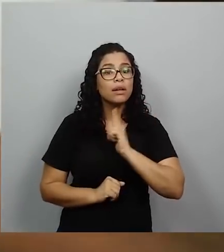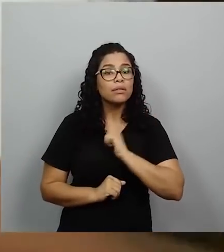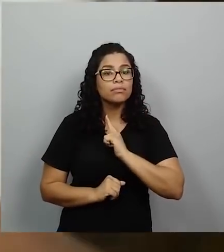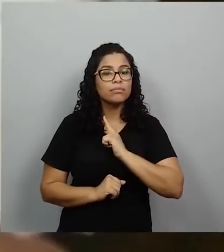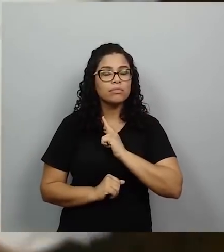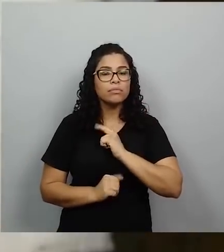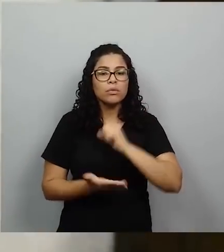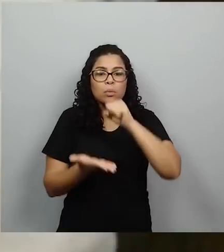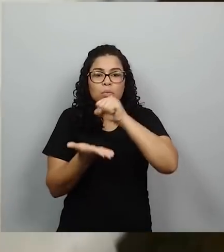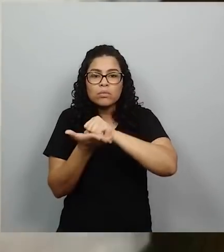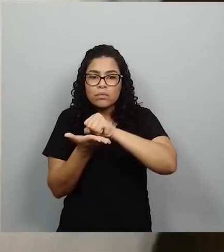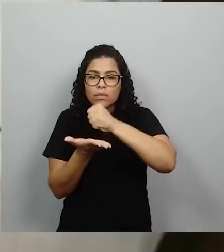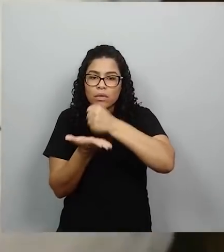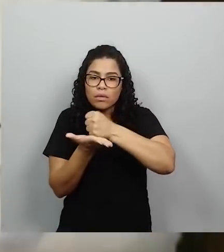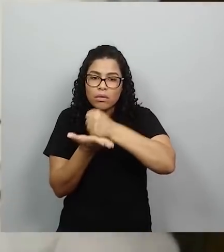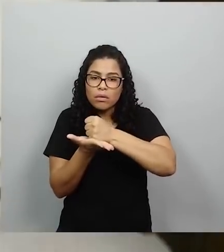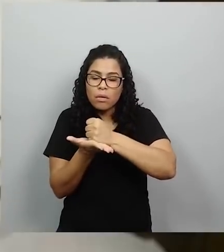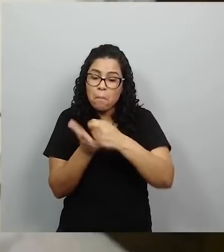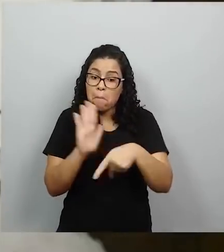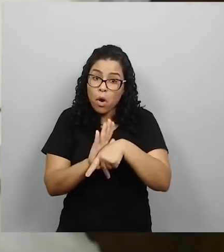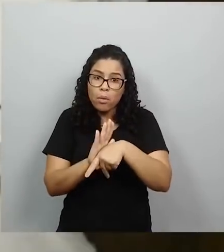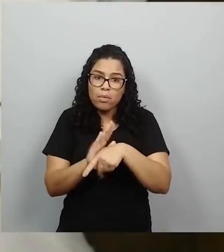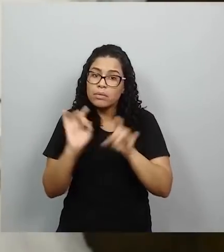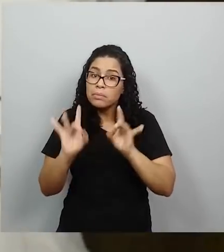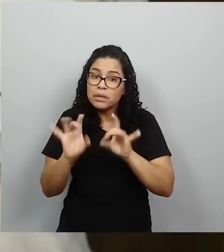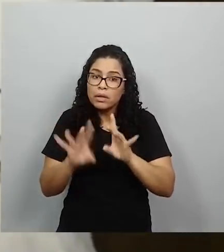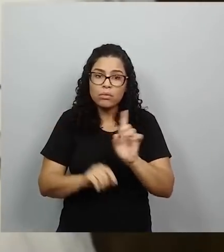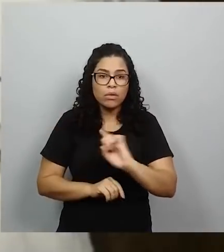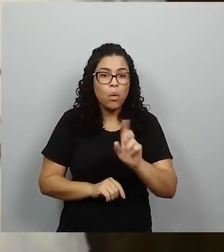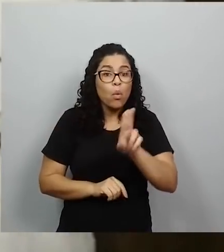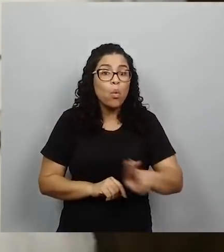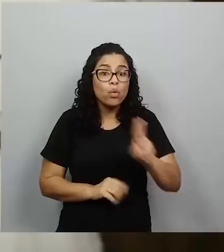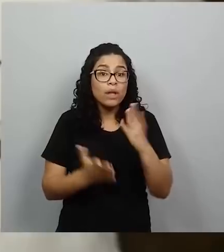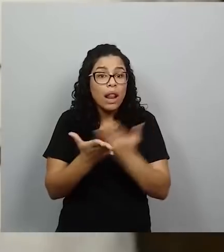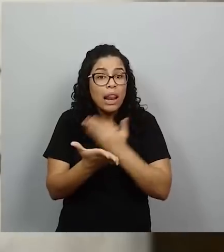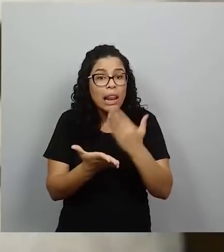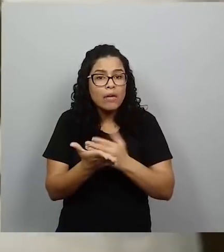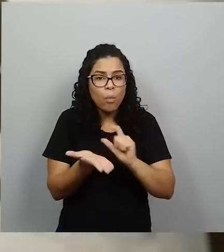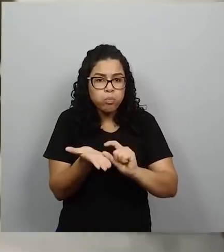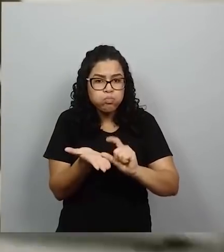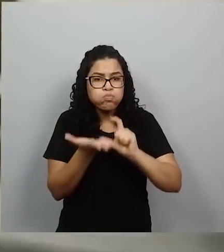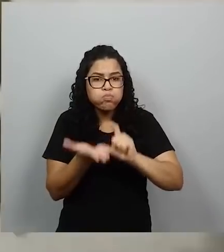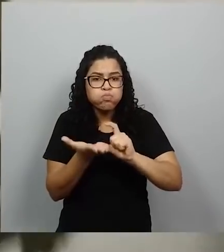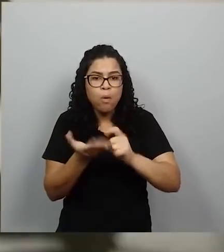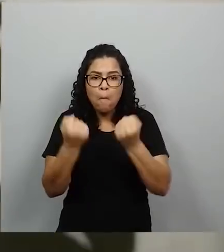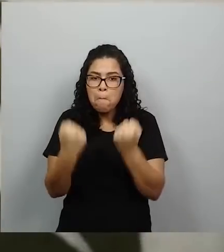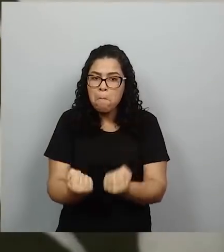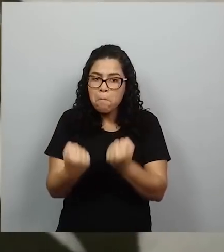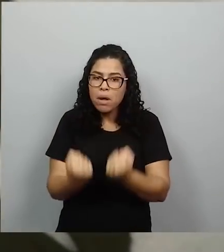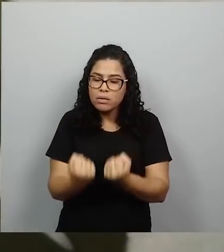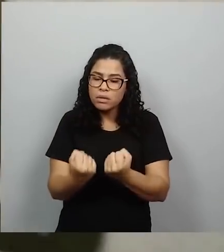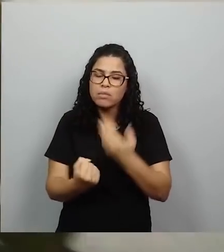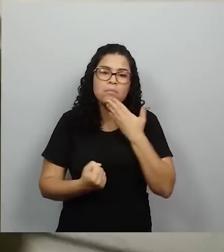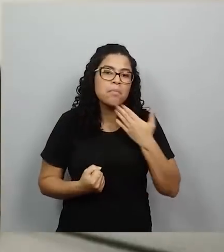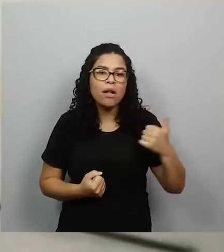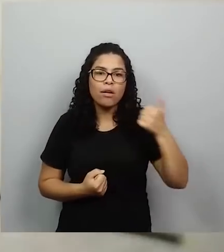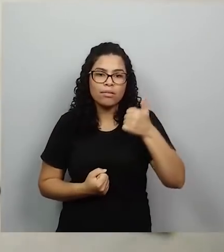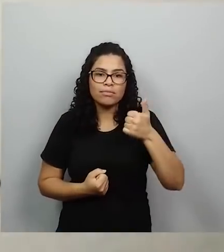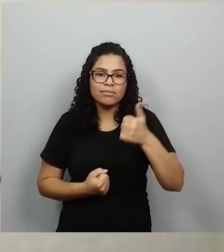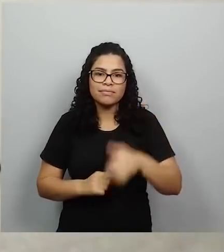prensa especial para secar plantas. Ela usa um livro bem pesado e grosso. Quanto mais grosso o